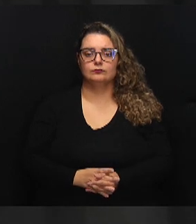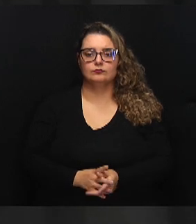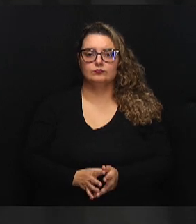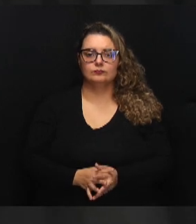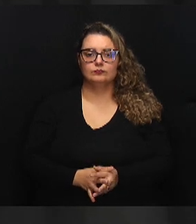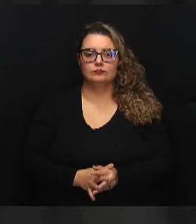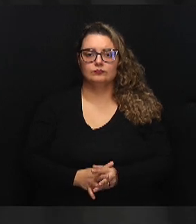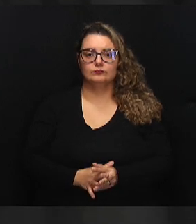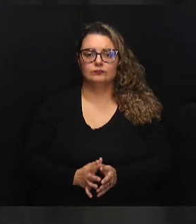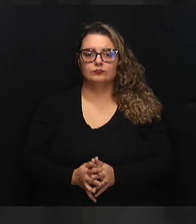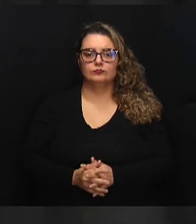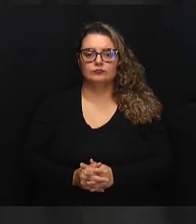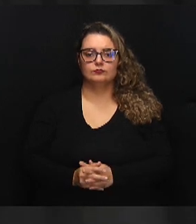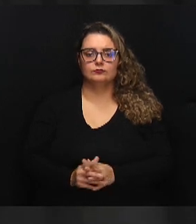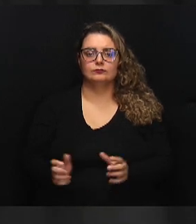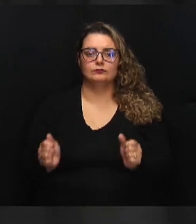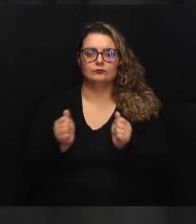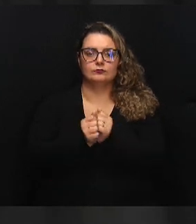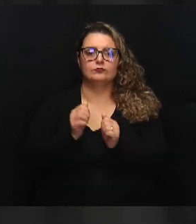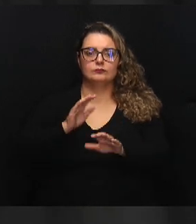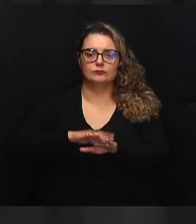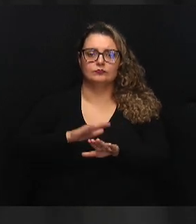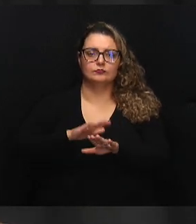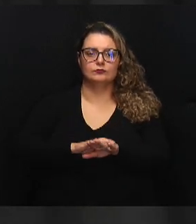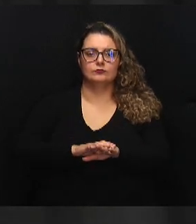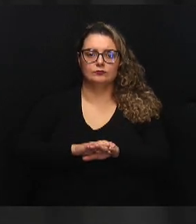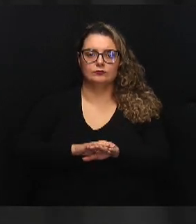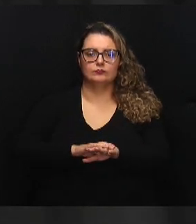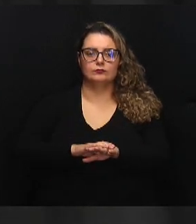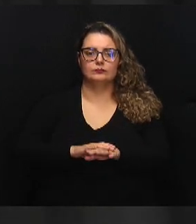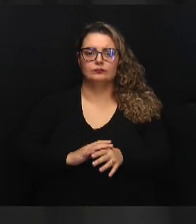nesse conjunto de ação retiraram